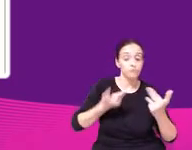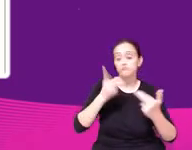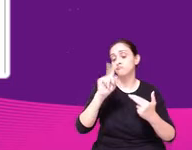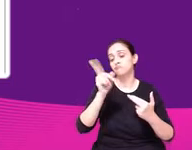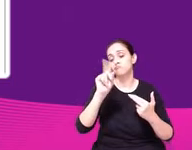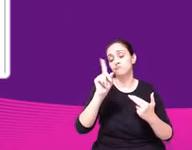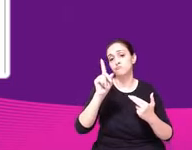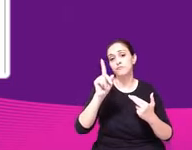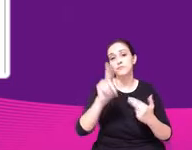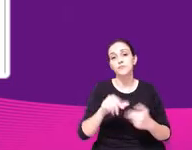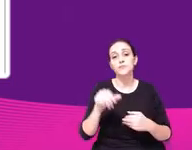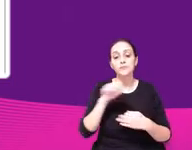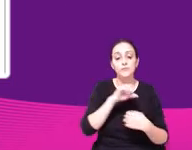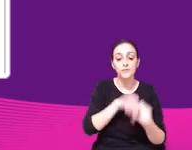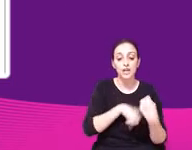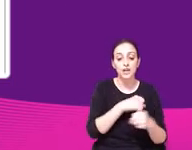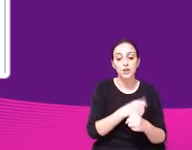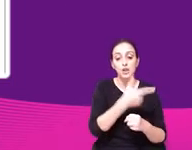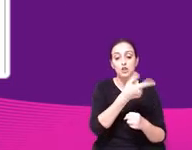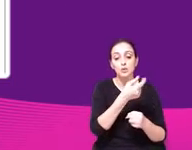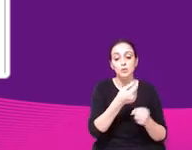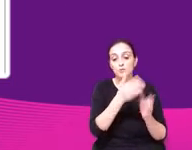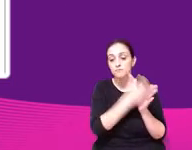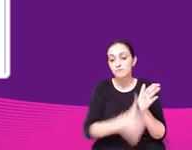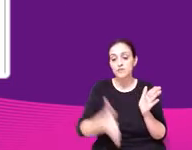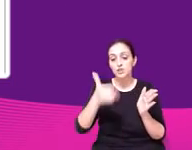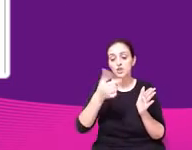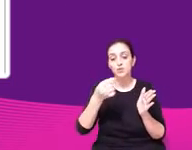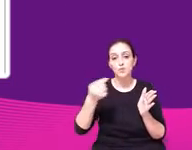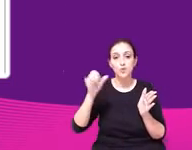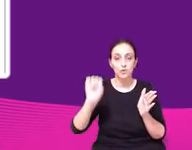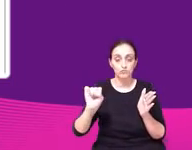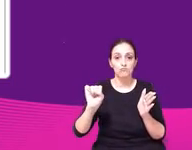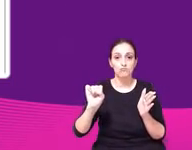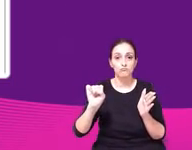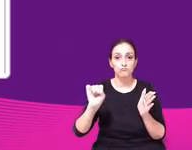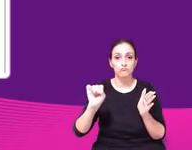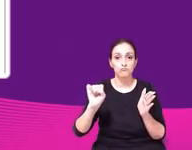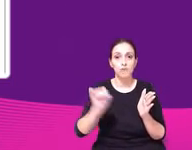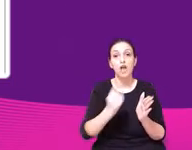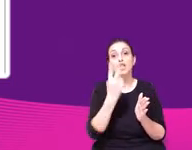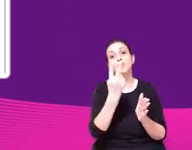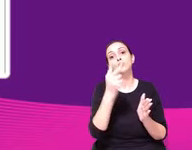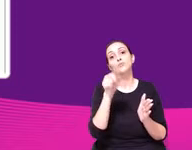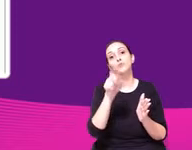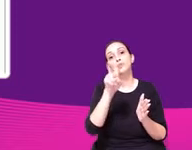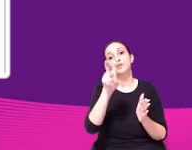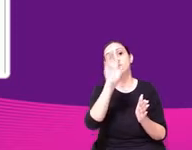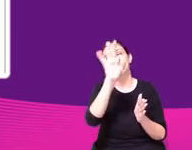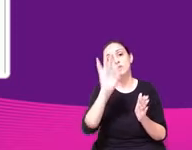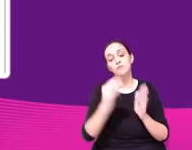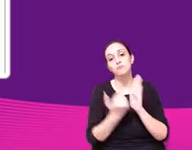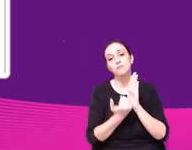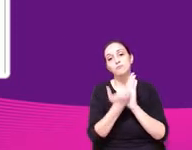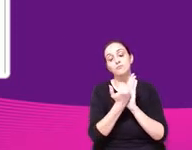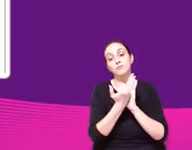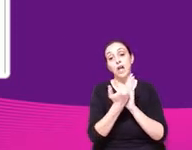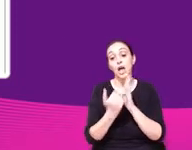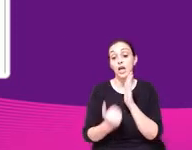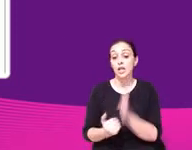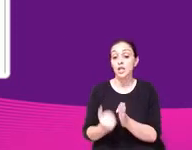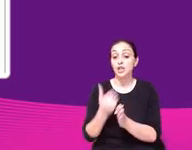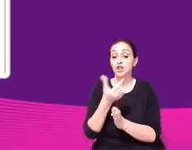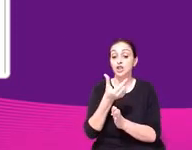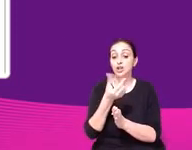De 2000 até 2008, isto passou para 2,5%. E a partir de 2009,